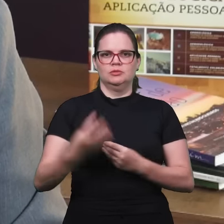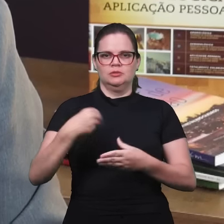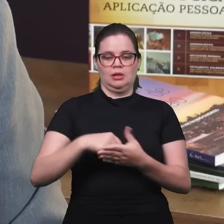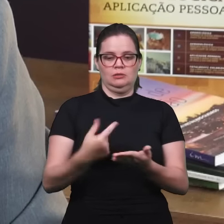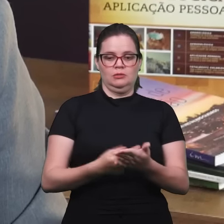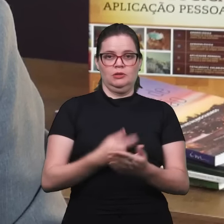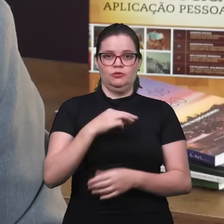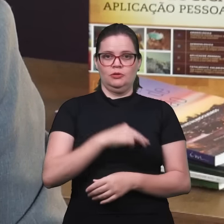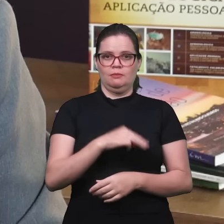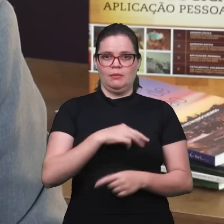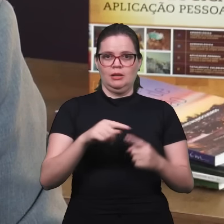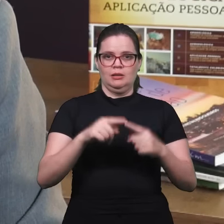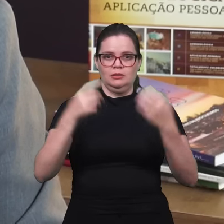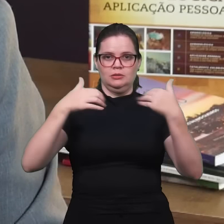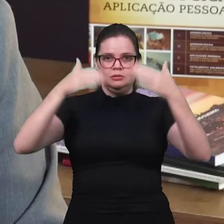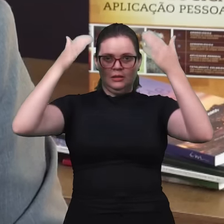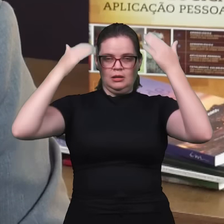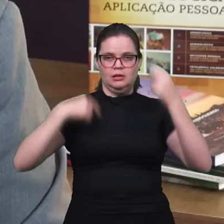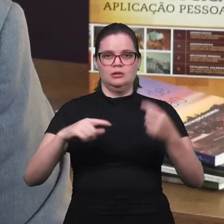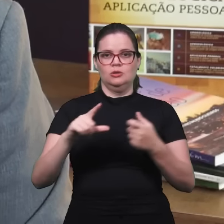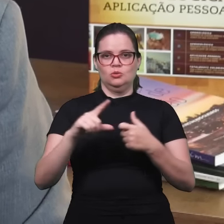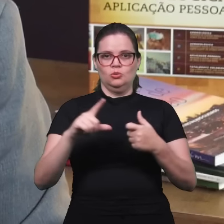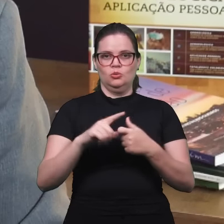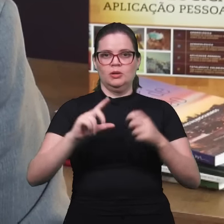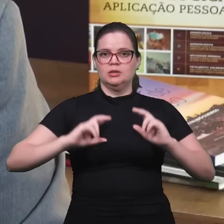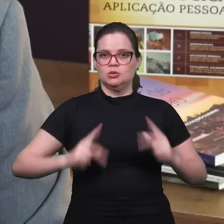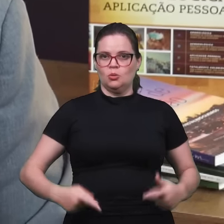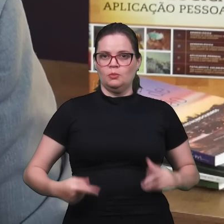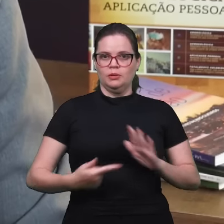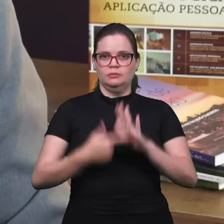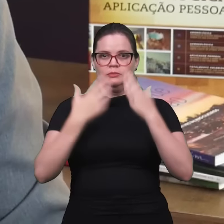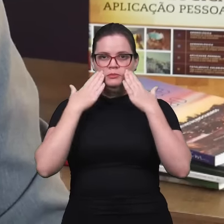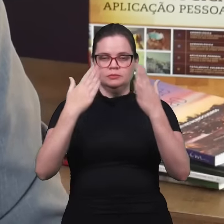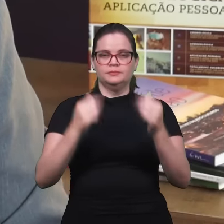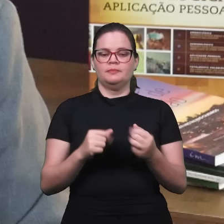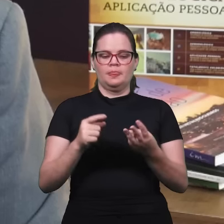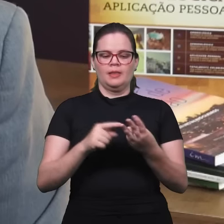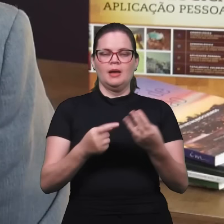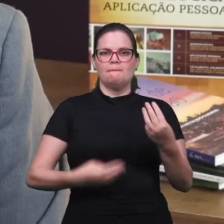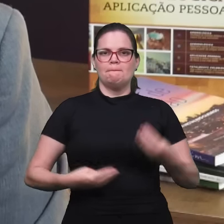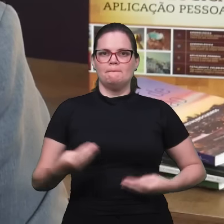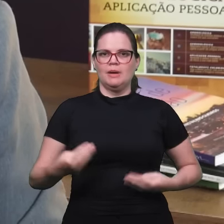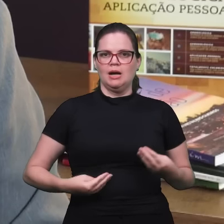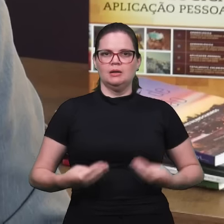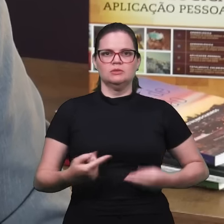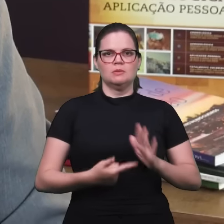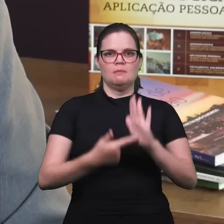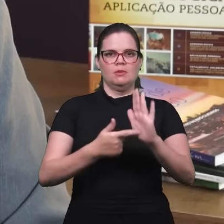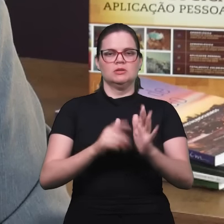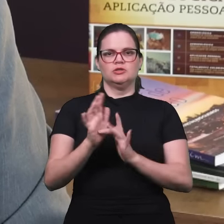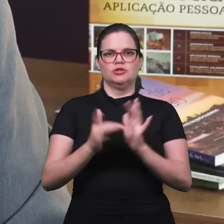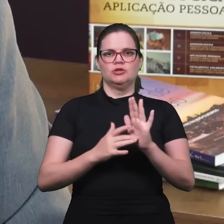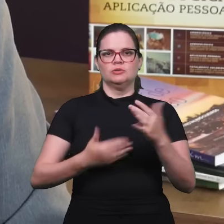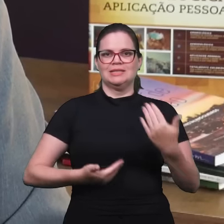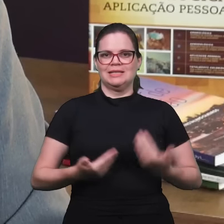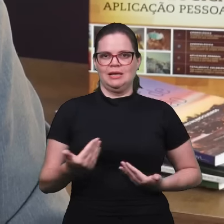rei, Lucas, Jesus como homem, em Marcos não tem genealogia, mas Jesus como servo,